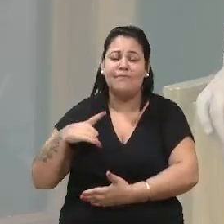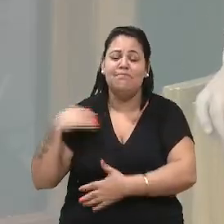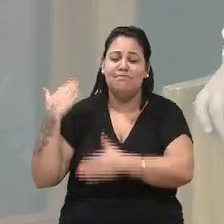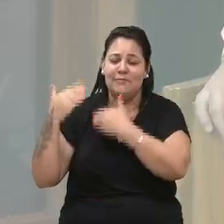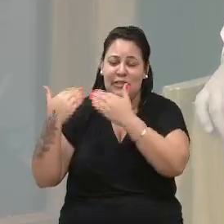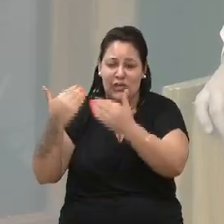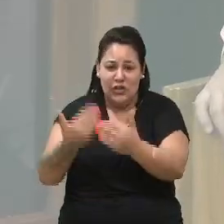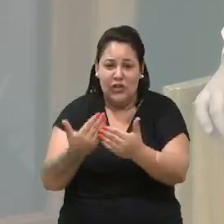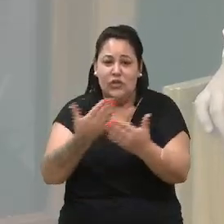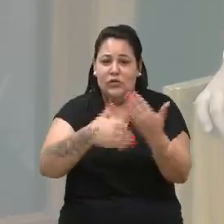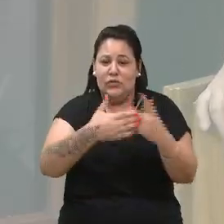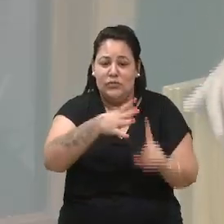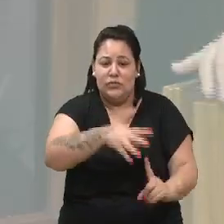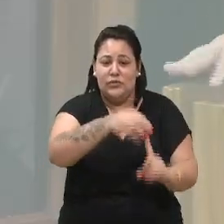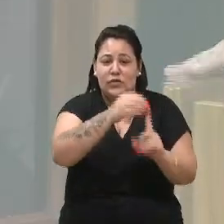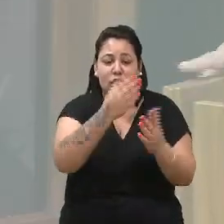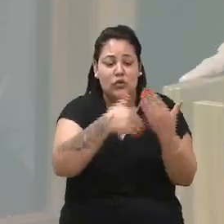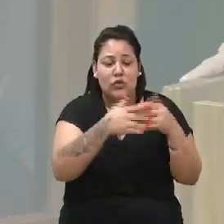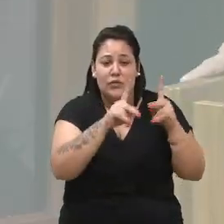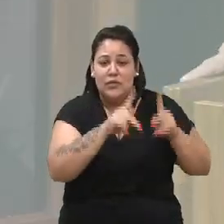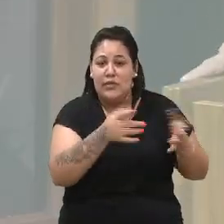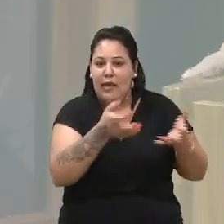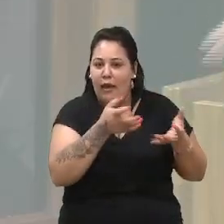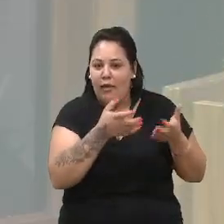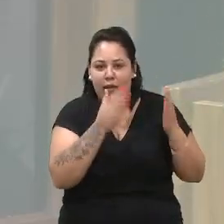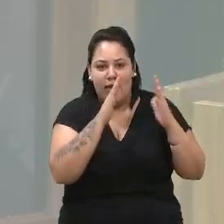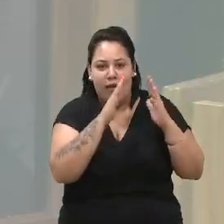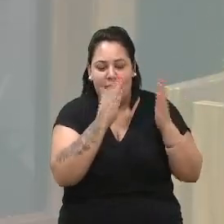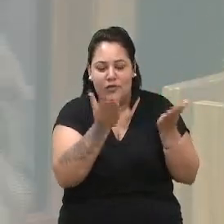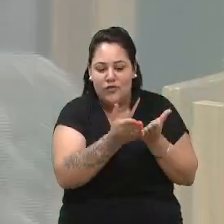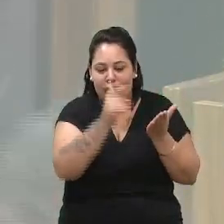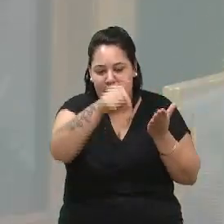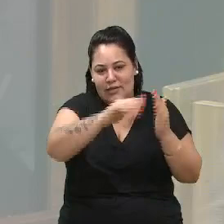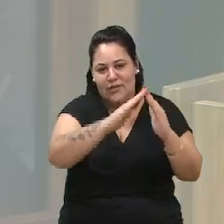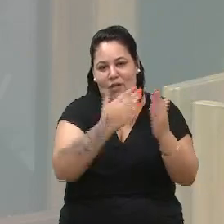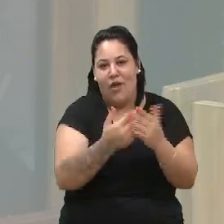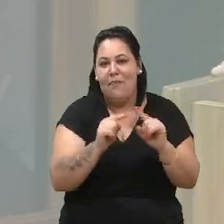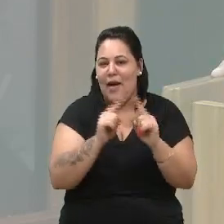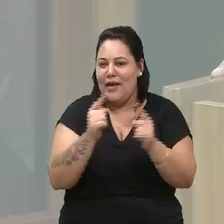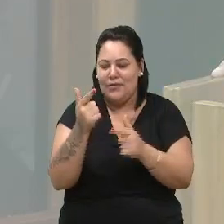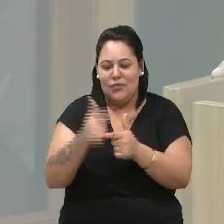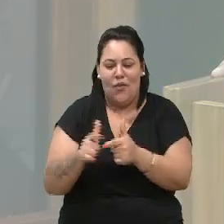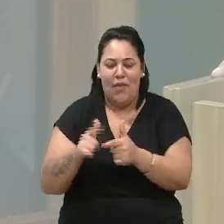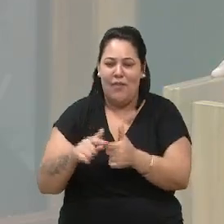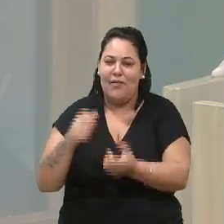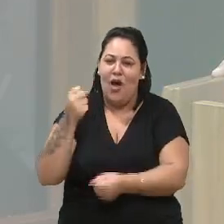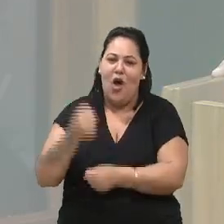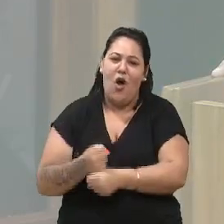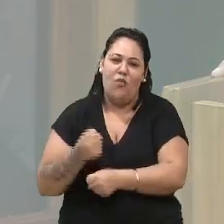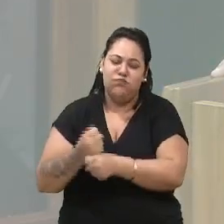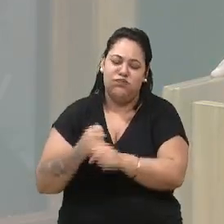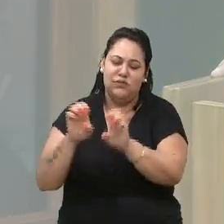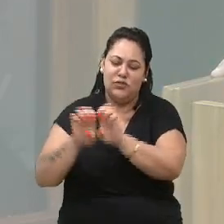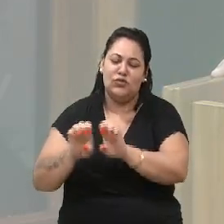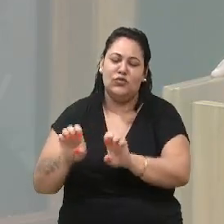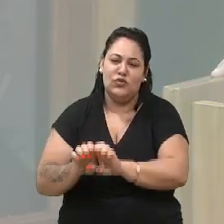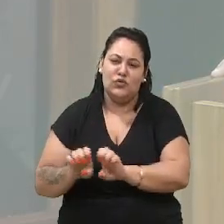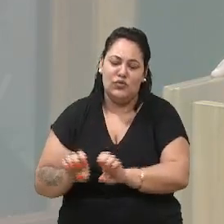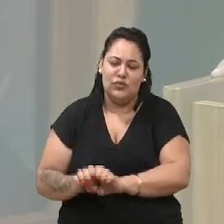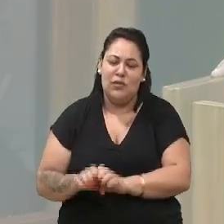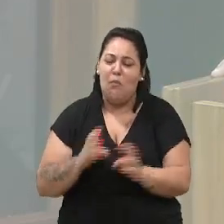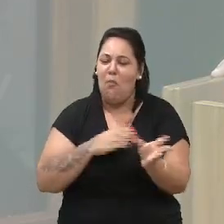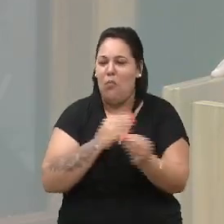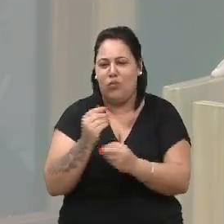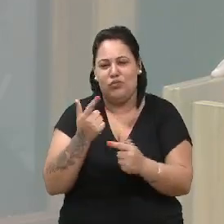referência, né? Todo mundo queria estudar no Governador Roberto Silveira, mas esses problemas de infraestrutura geram muitos